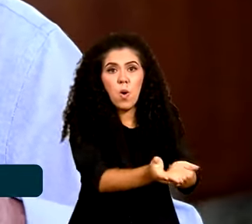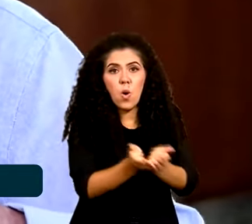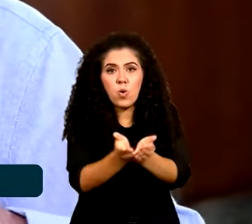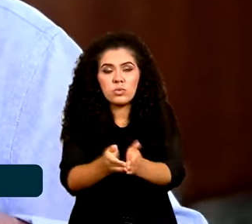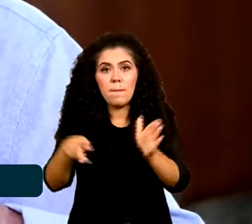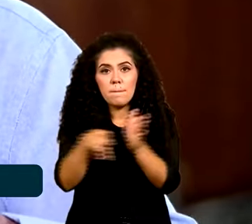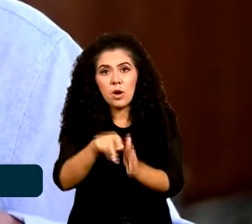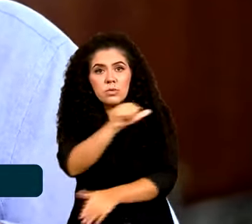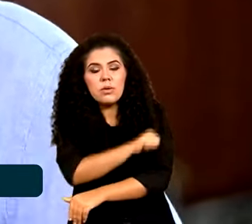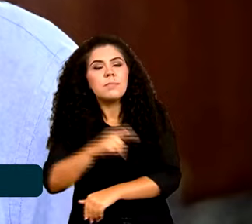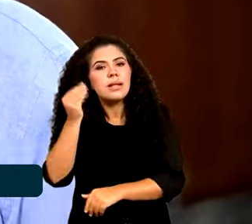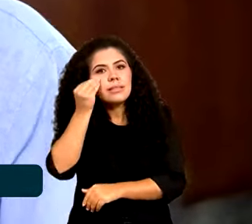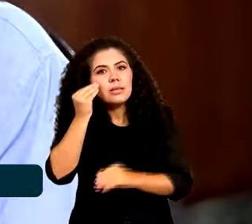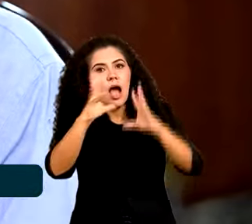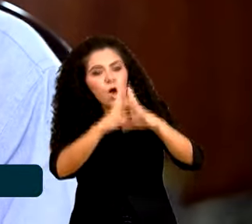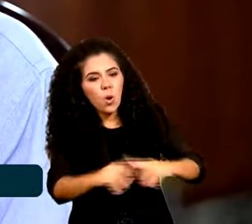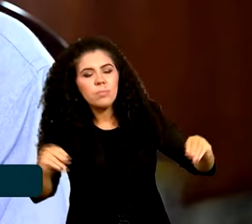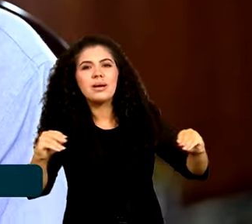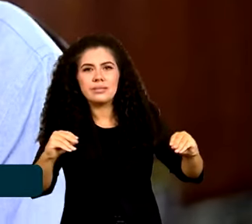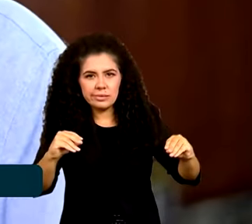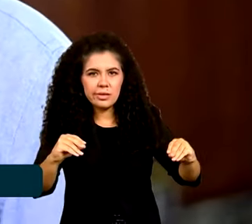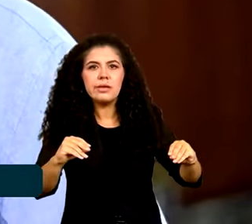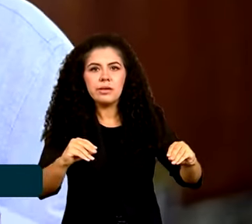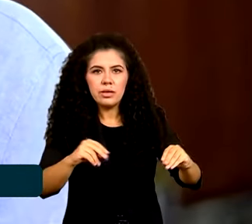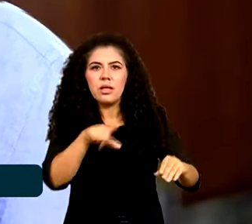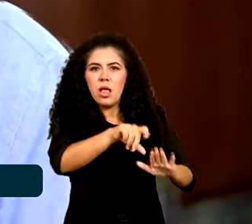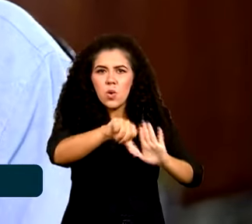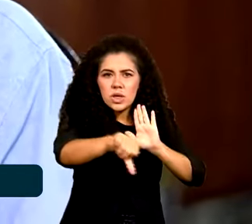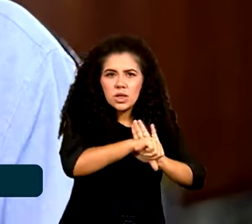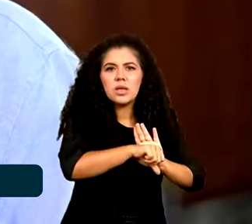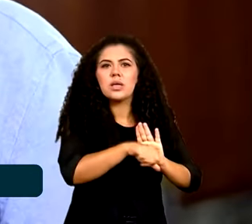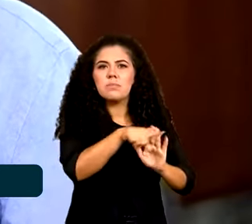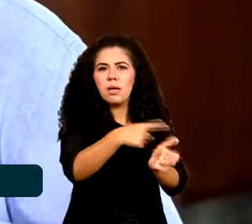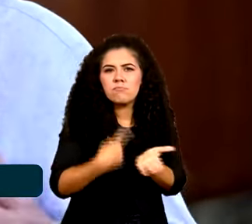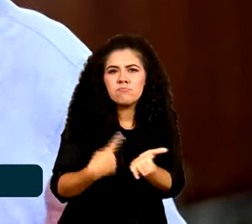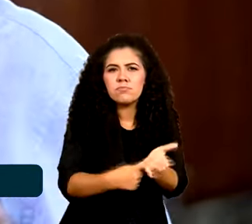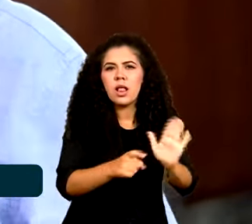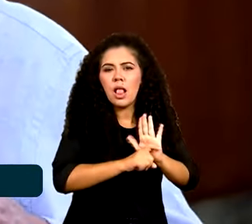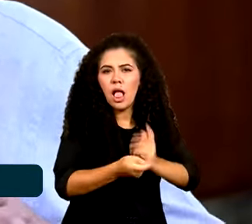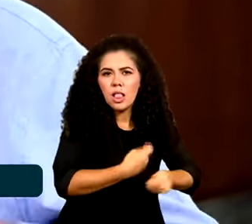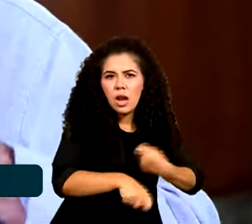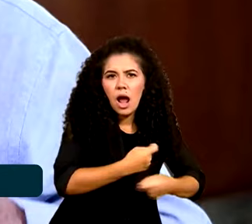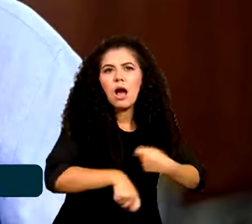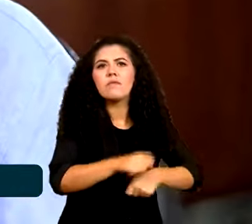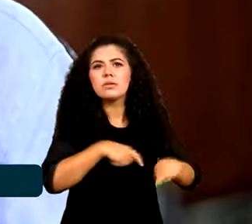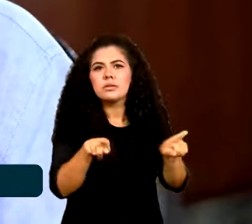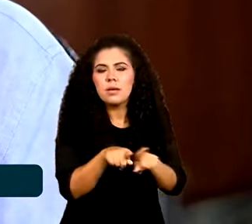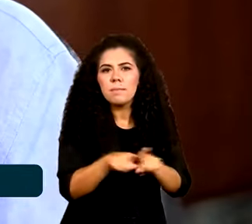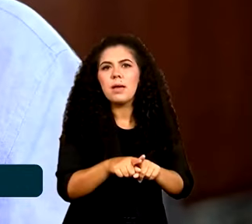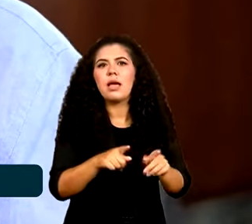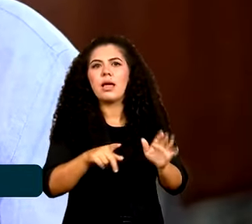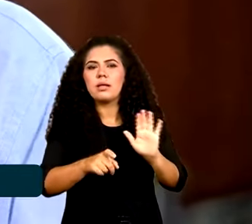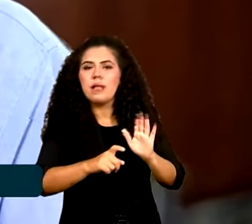combater mais sabe o crime organizado o narcotráfico o tráfico de armas ou seja nós vamos ter que agir um